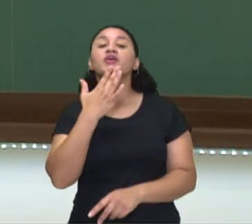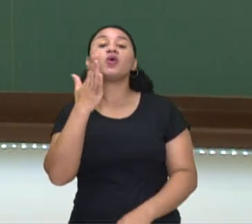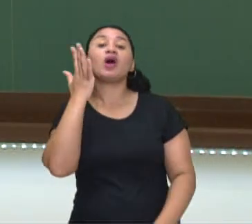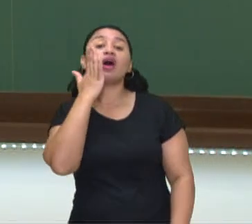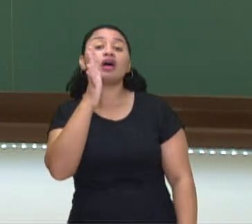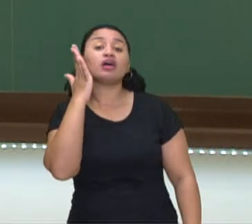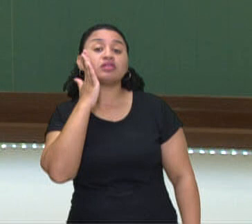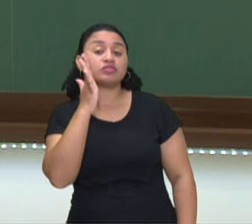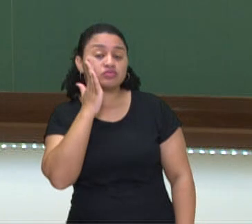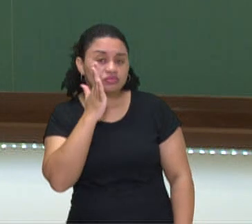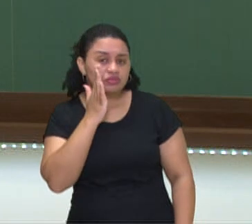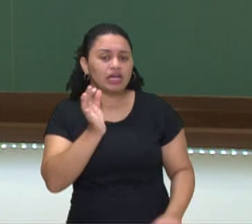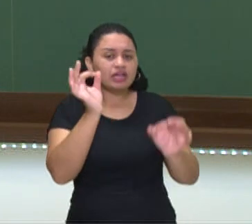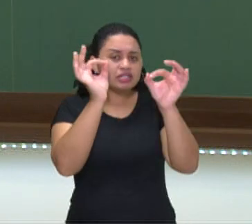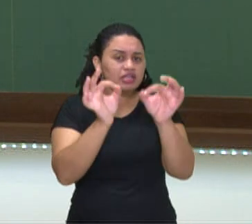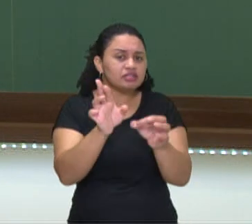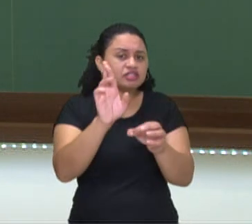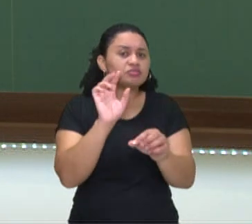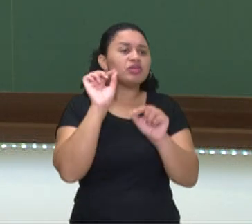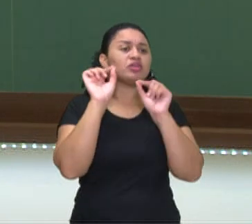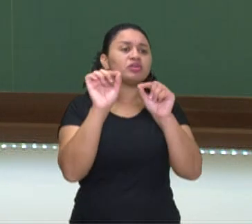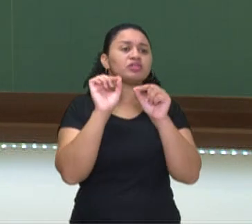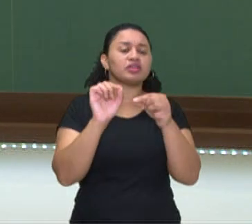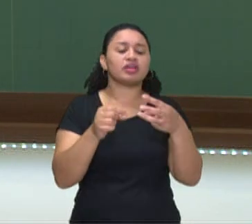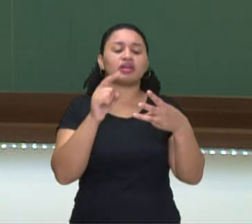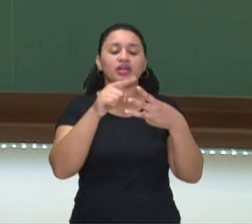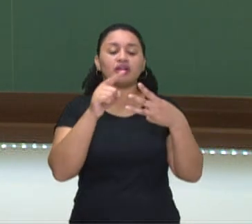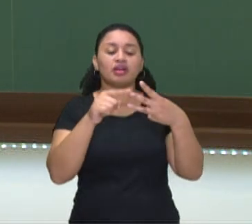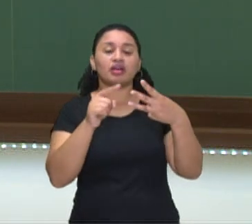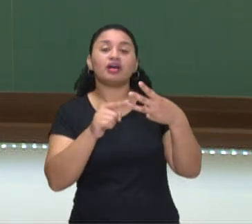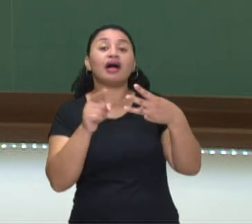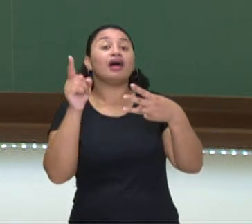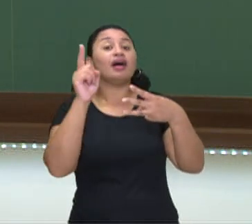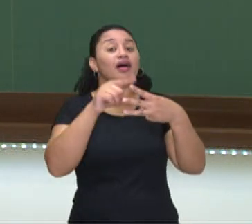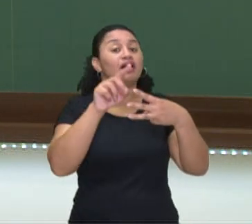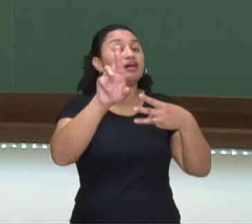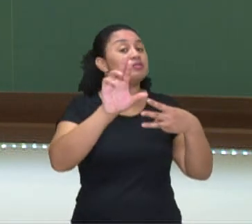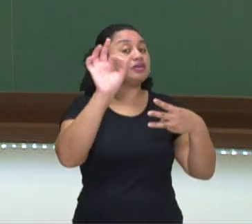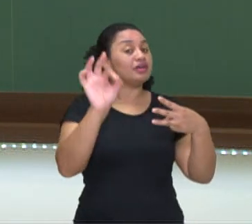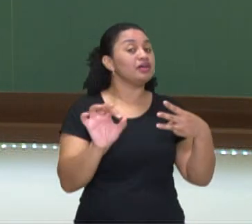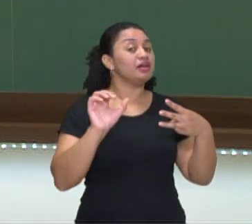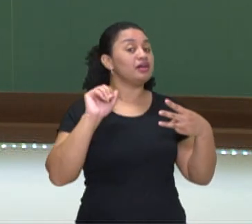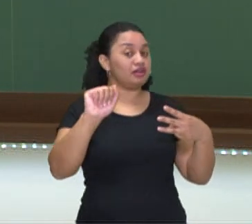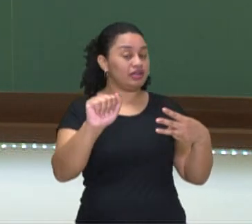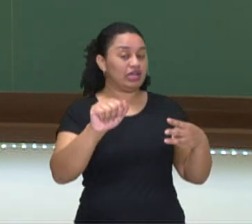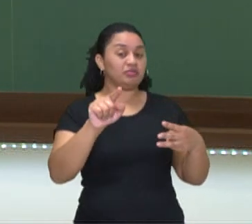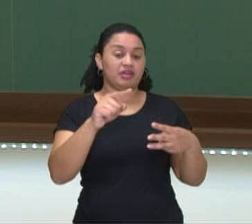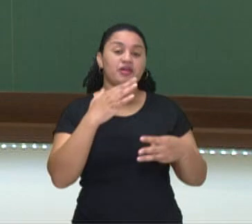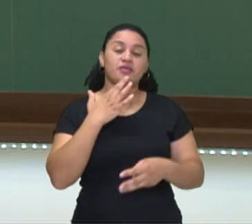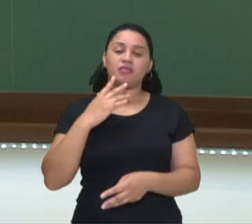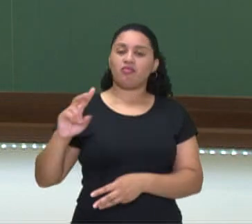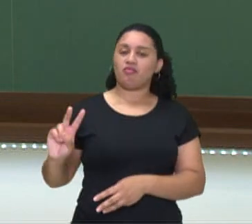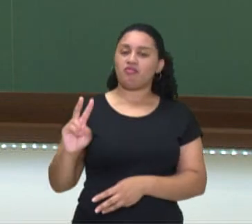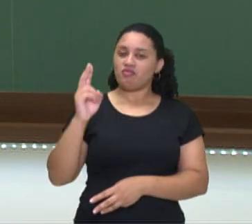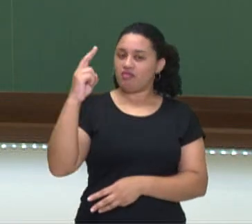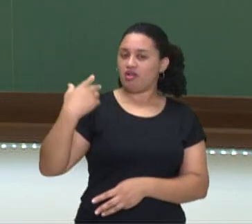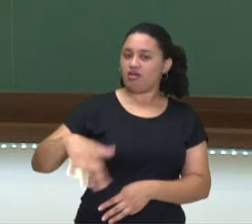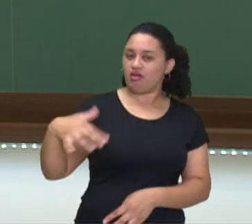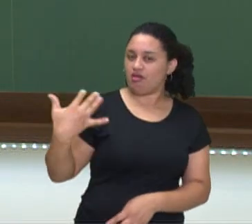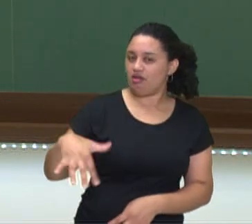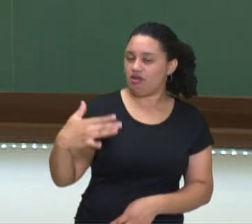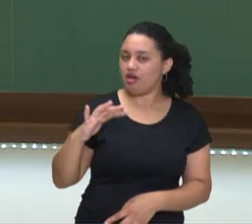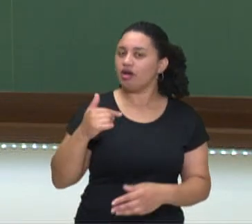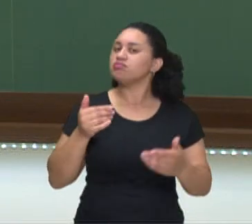correto afirmar que, letra A, era um pigmento de alto valor,